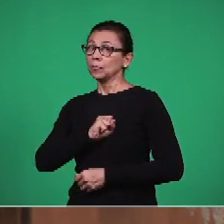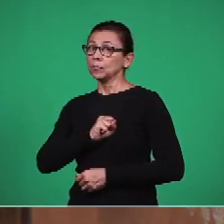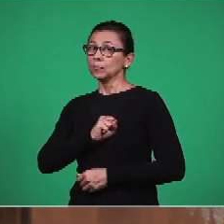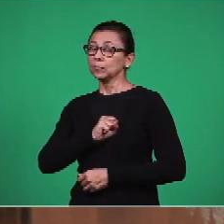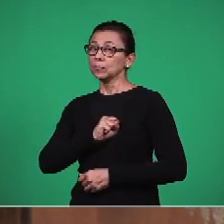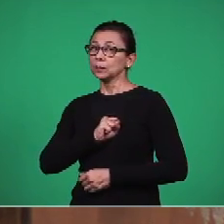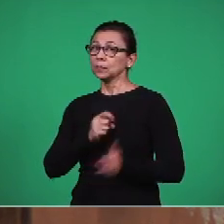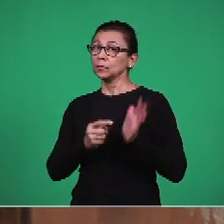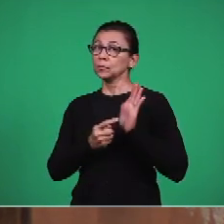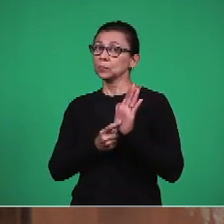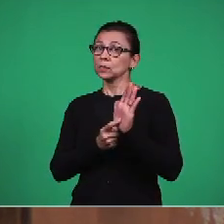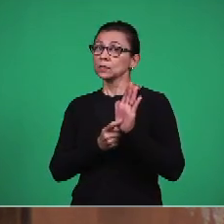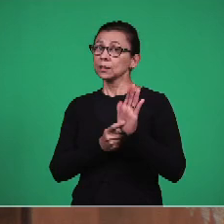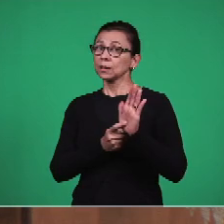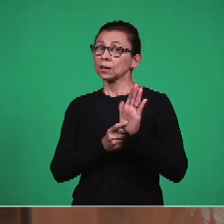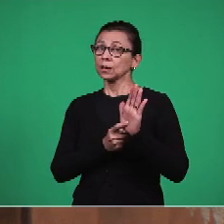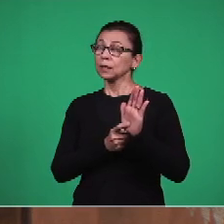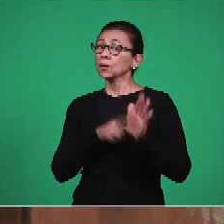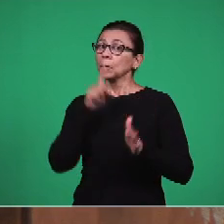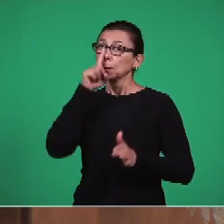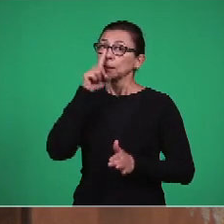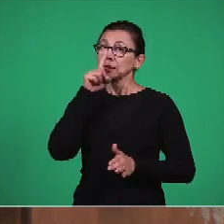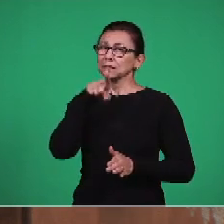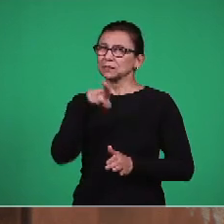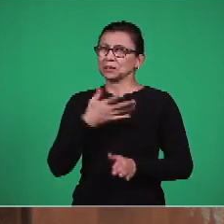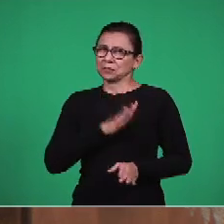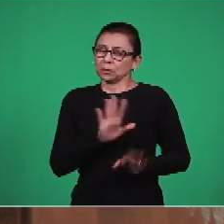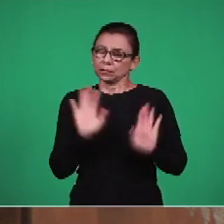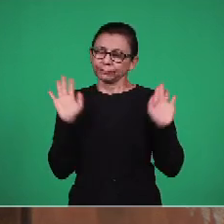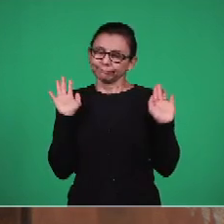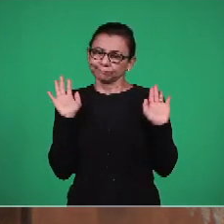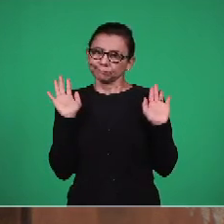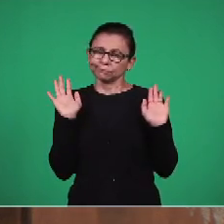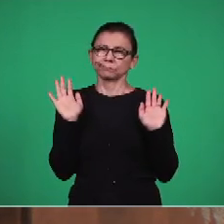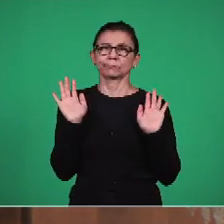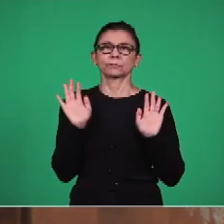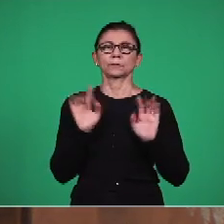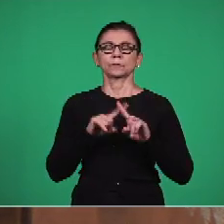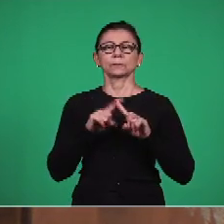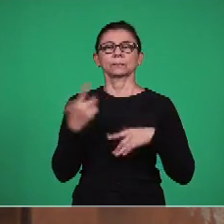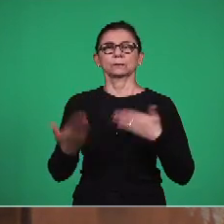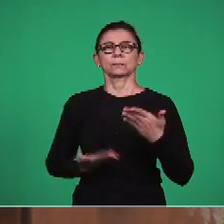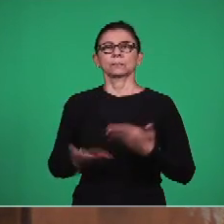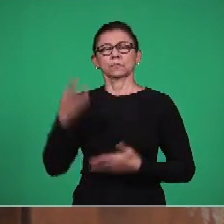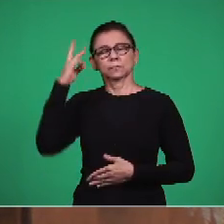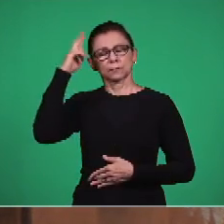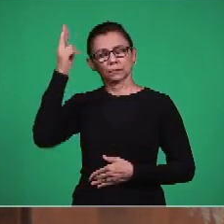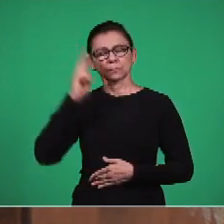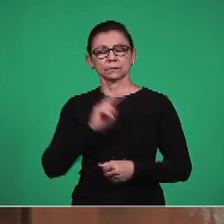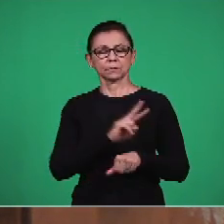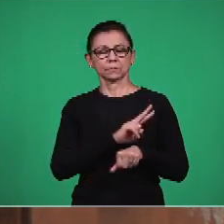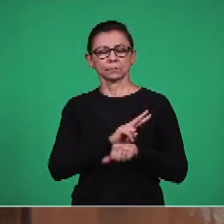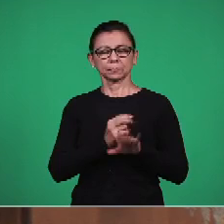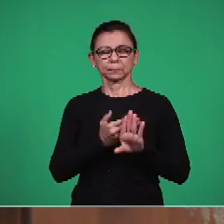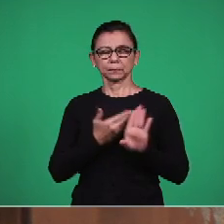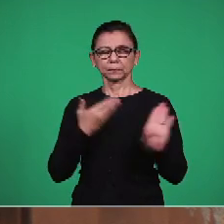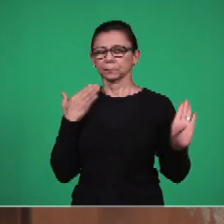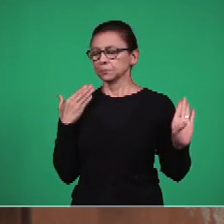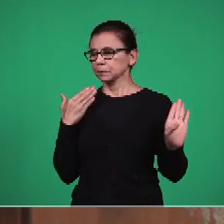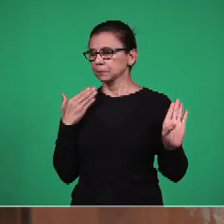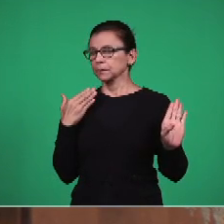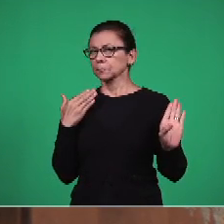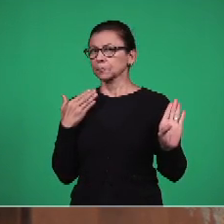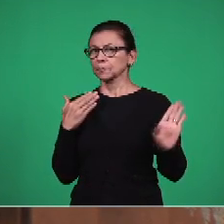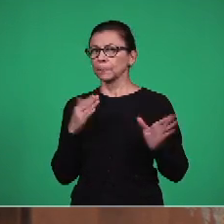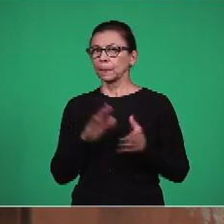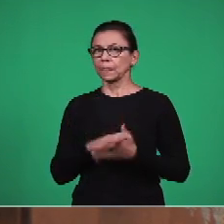isso lhe incomoda, isso é outra coisa. Mas os servos do Senhor estão sempre em vigilância. Por quê? Para não serem pegos